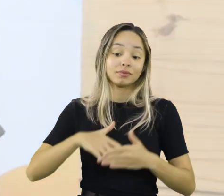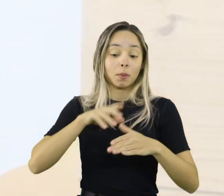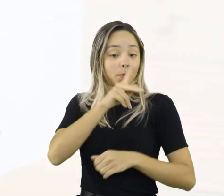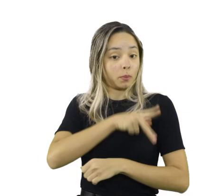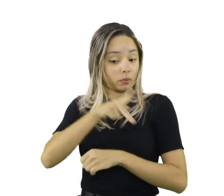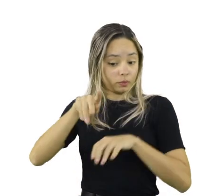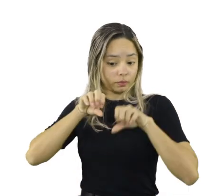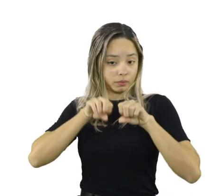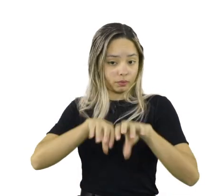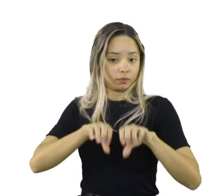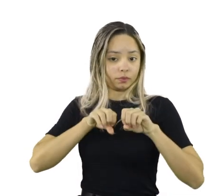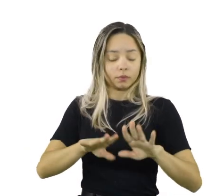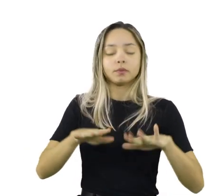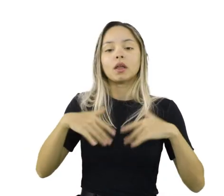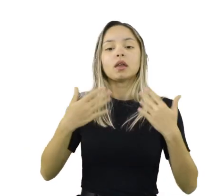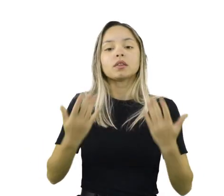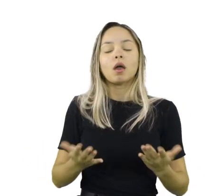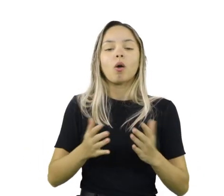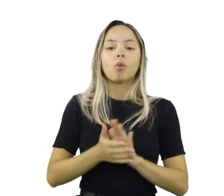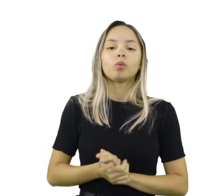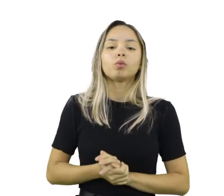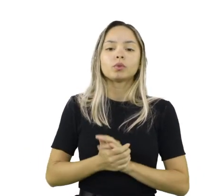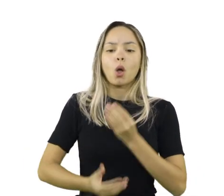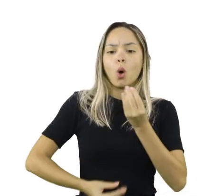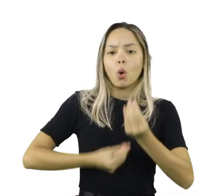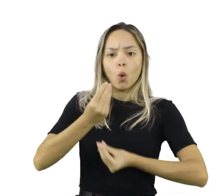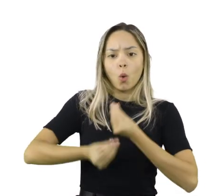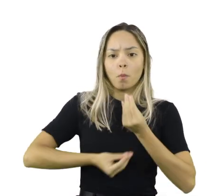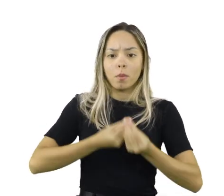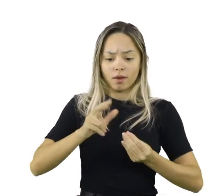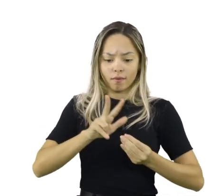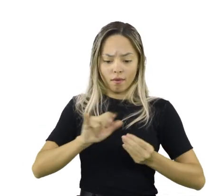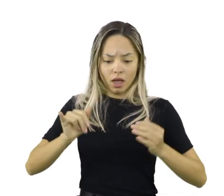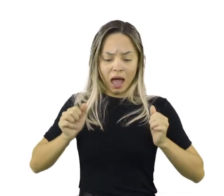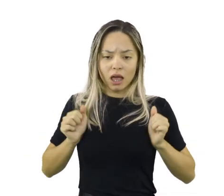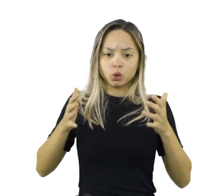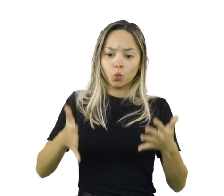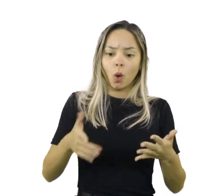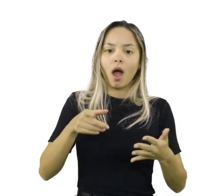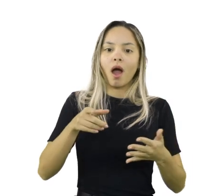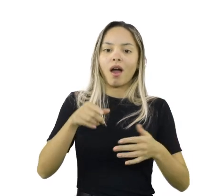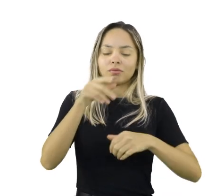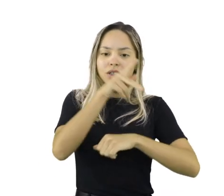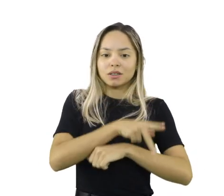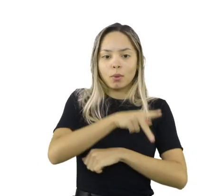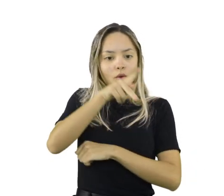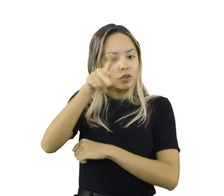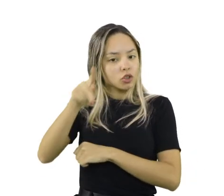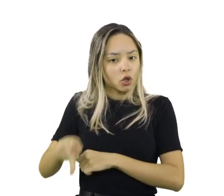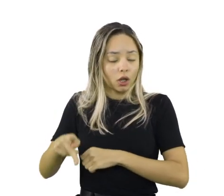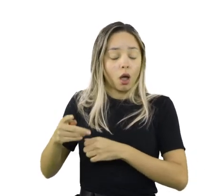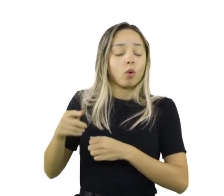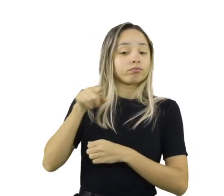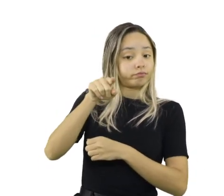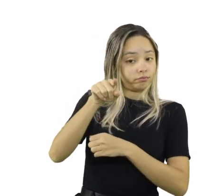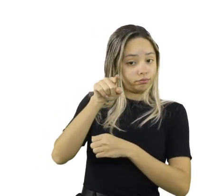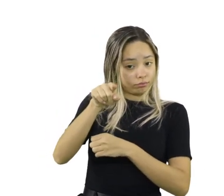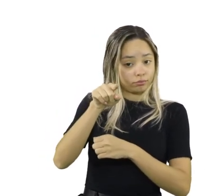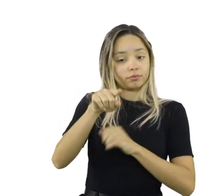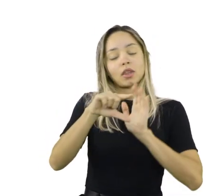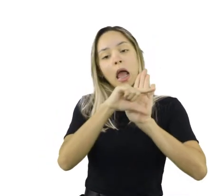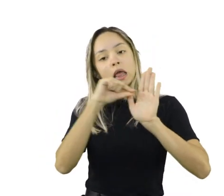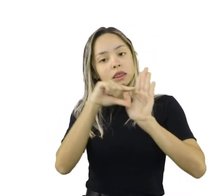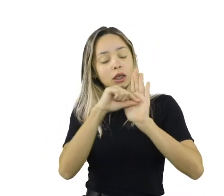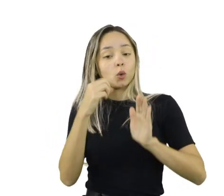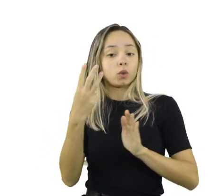da divisão, né, da atuação do profissional, o artigo 3 ele disciplina que os profissionais eles